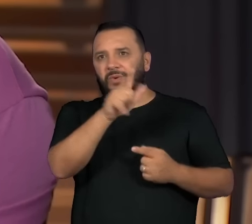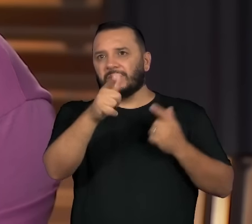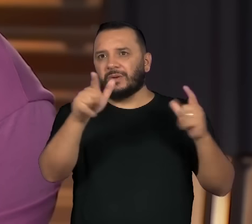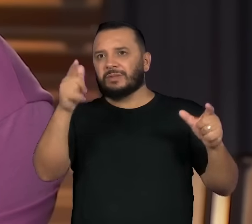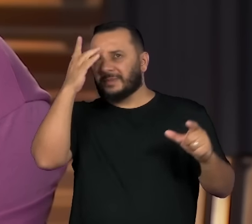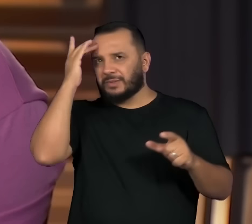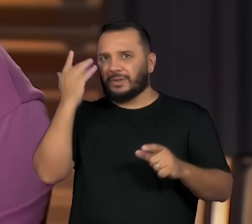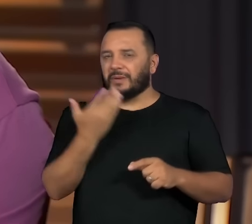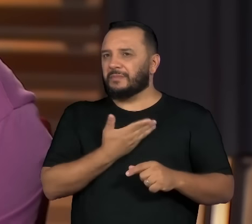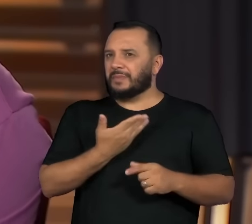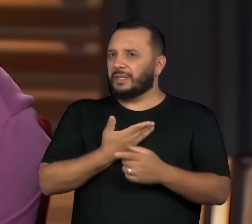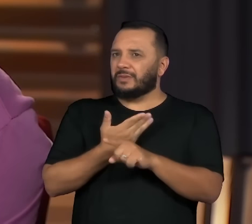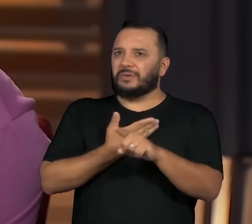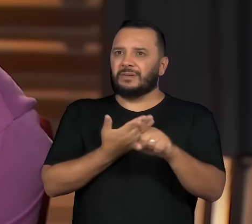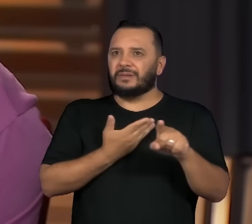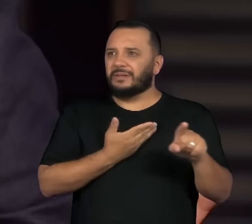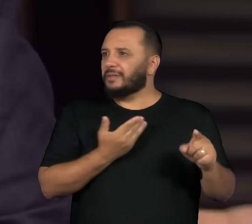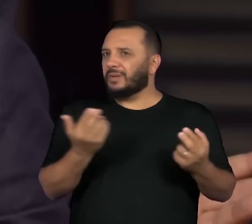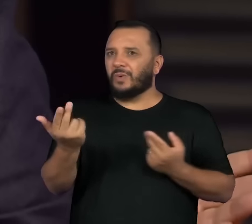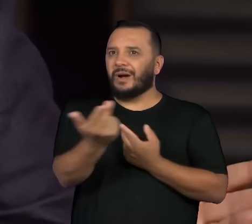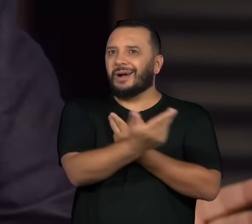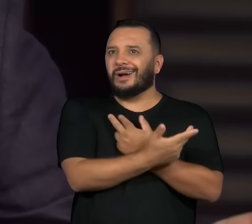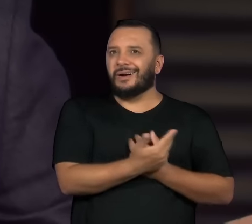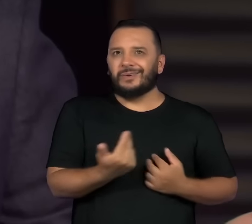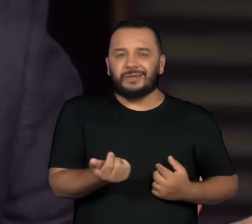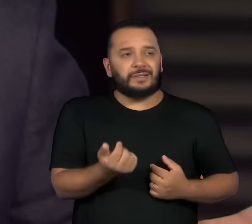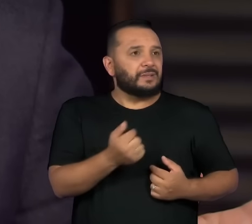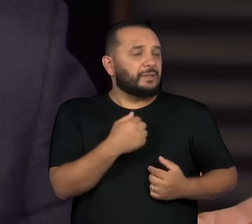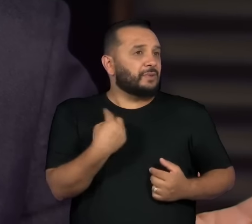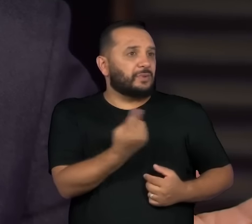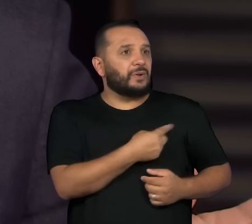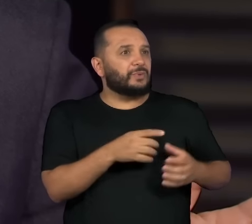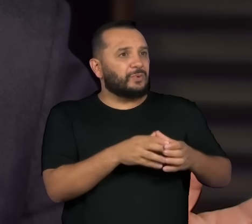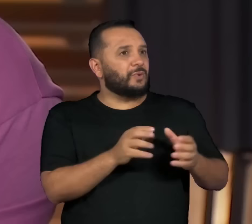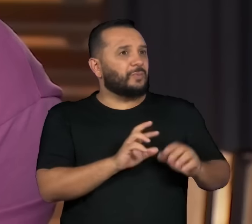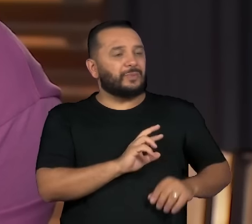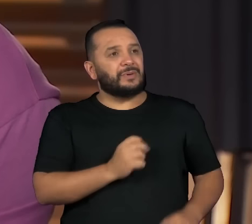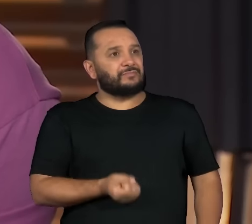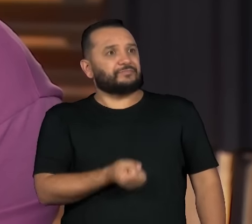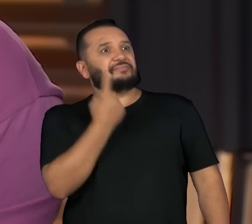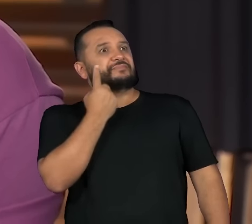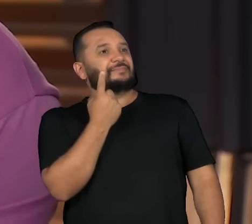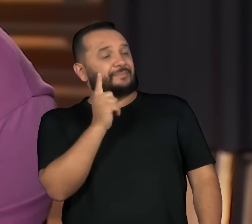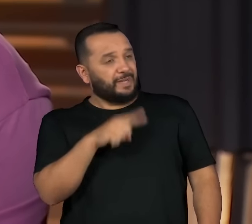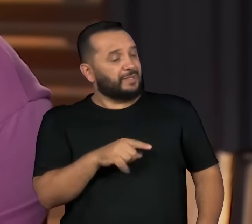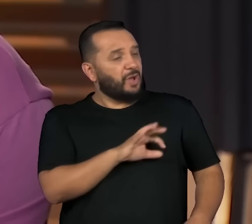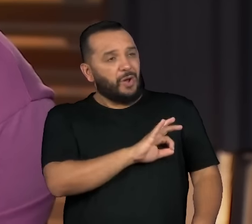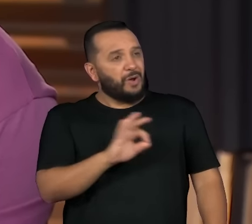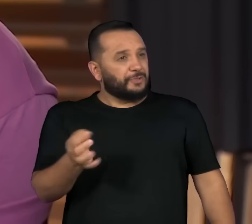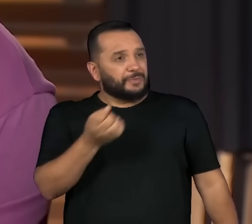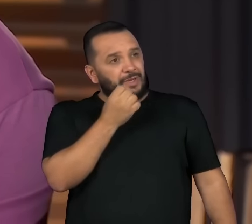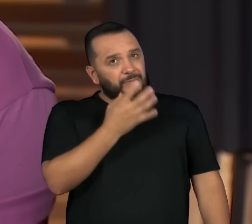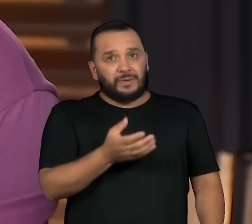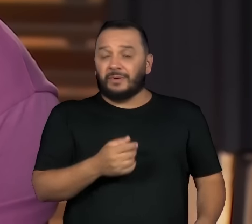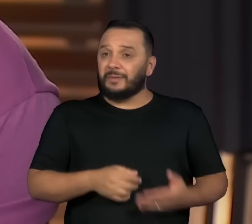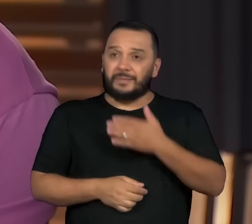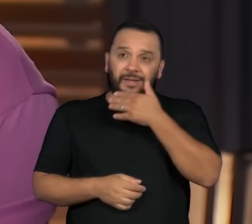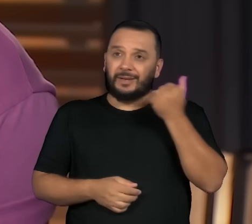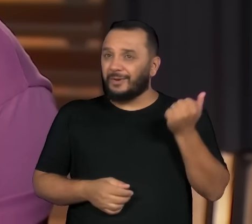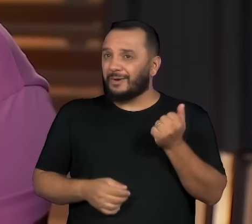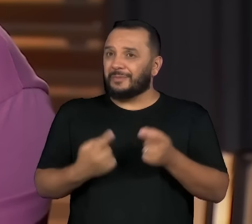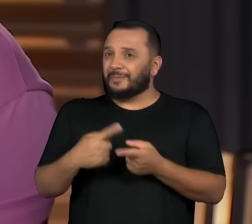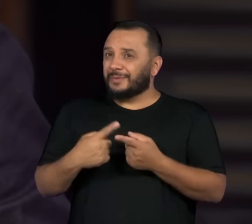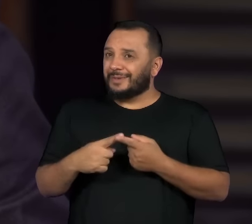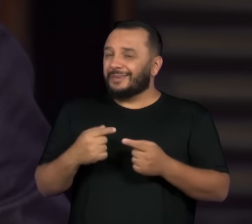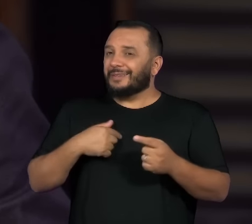meus amigos, tá todo mundo assim. E eles são esquisitos e são ótimos, né? Exato. Não é? É ainda melhor, tão ruim ser igual a todo